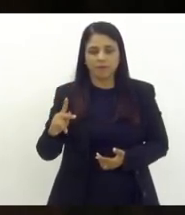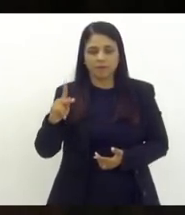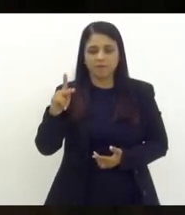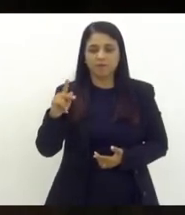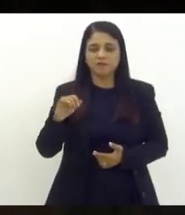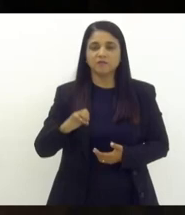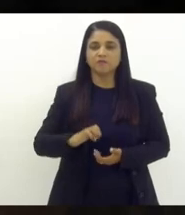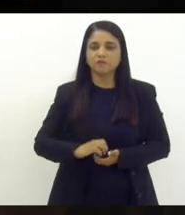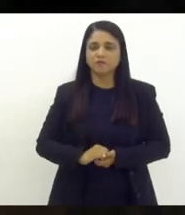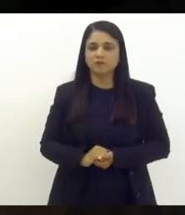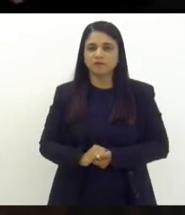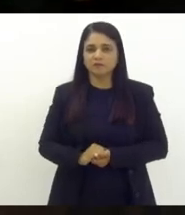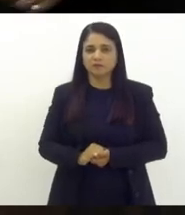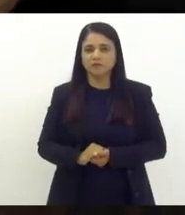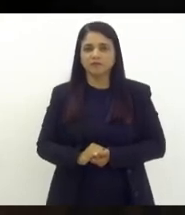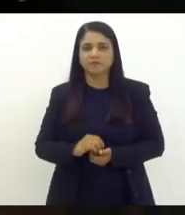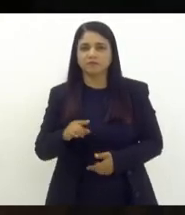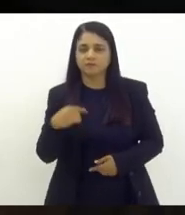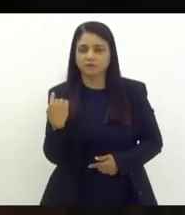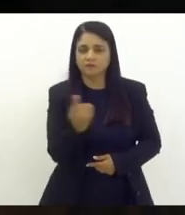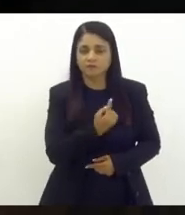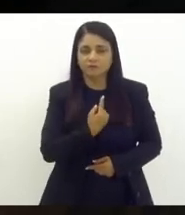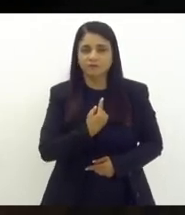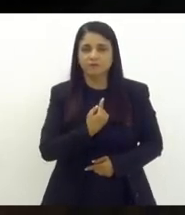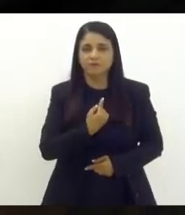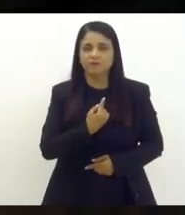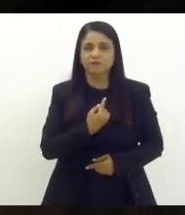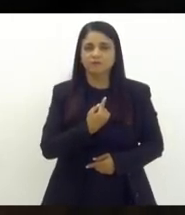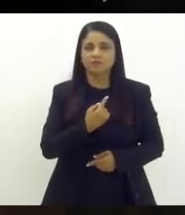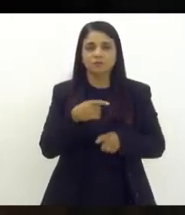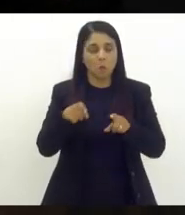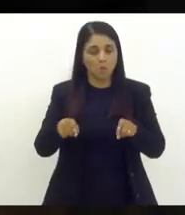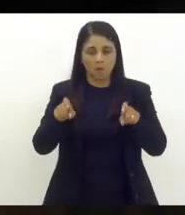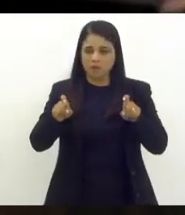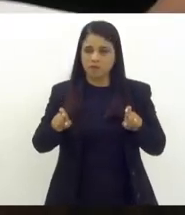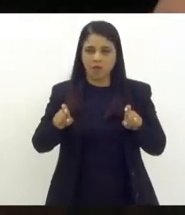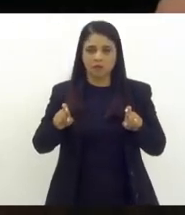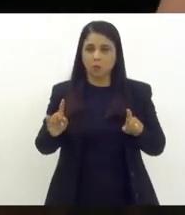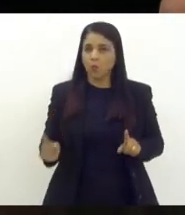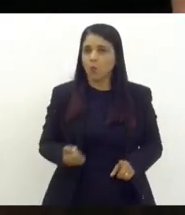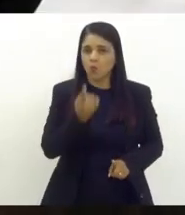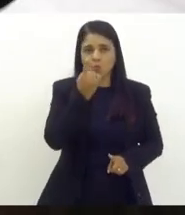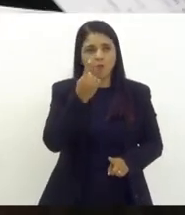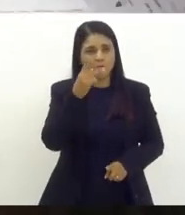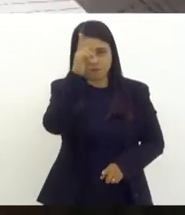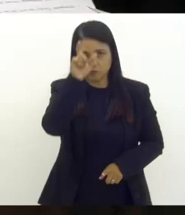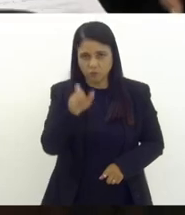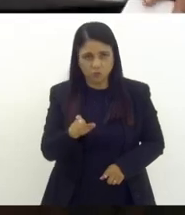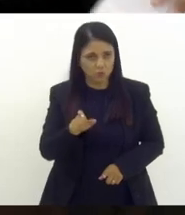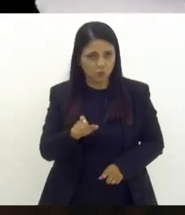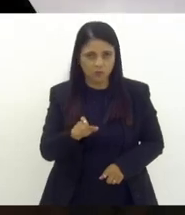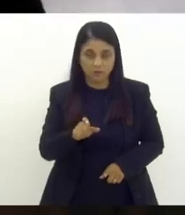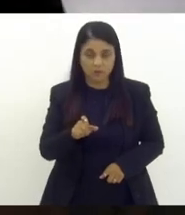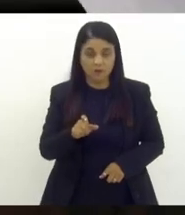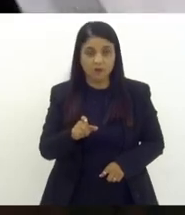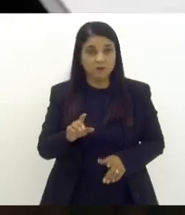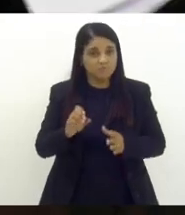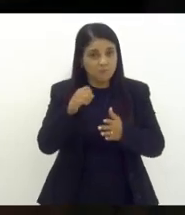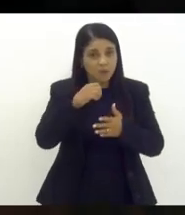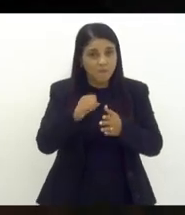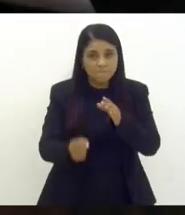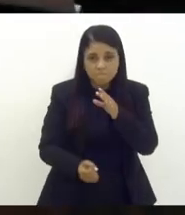por nós eu falo nós porque esse mandato ele não é construído por uma única pessoa ele é construído